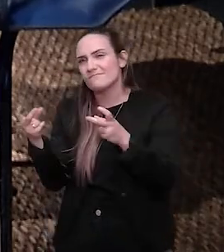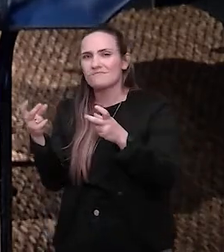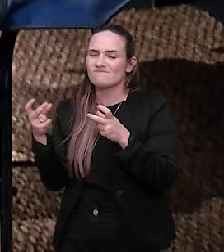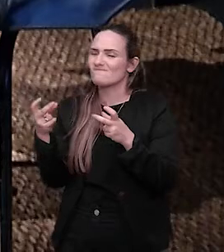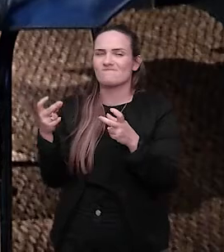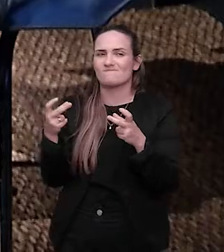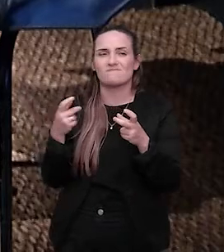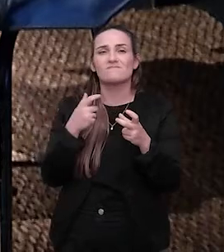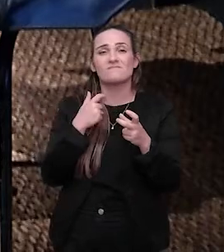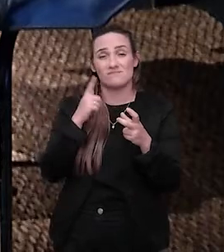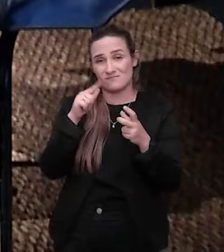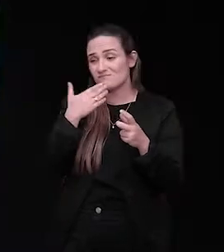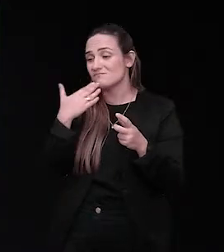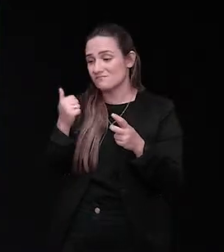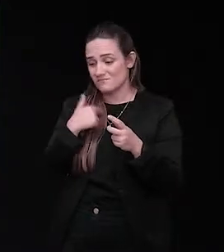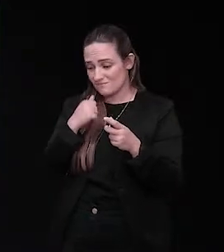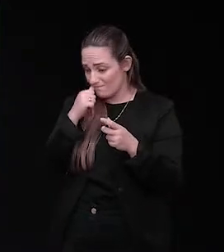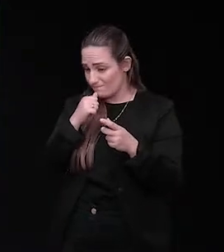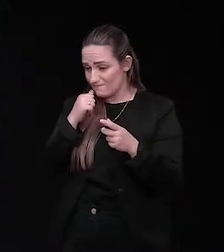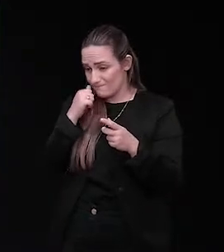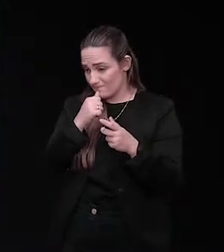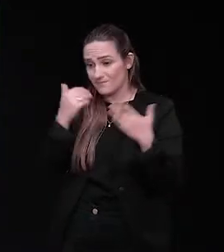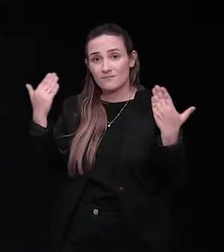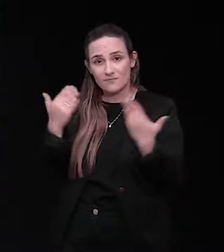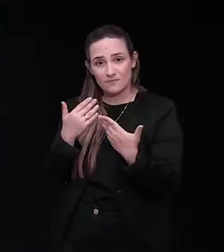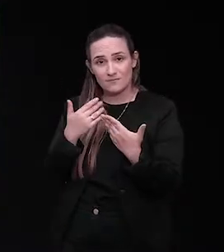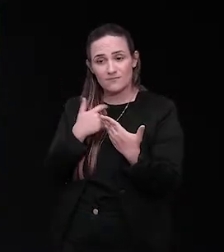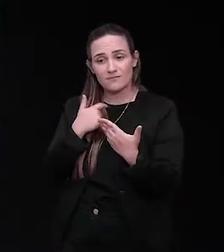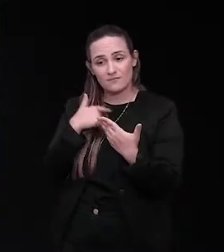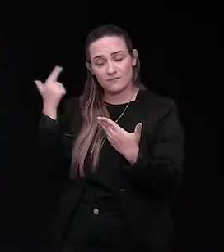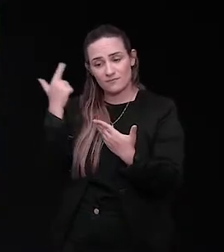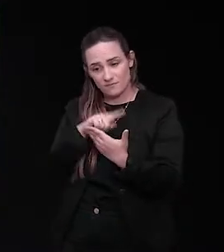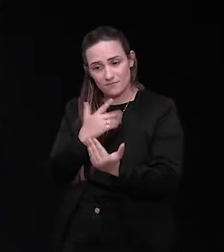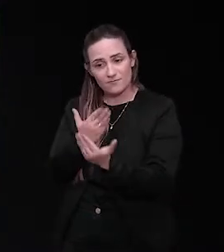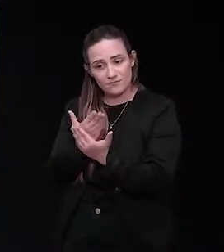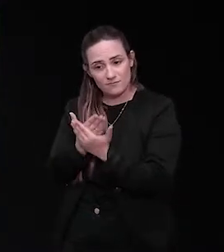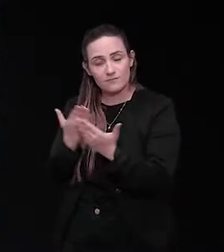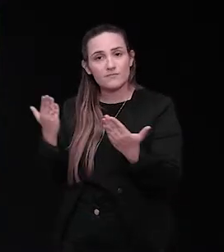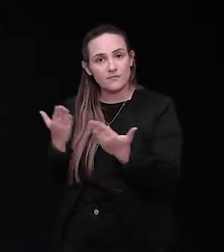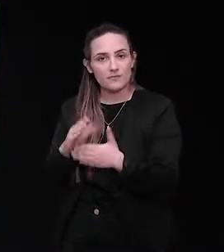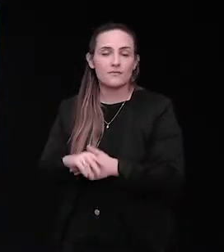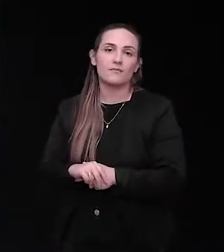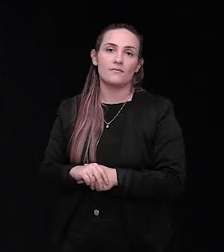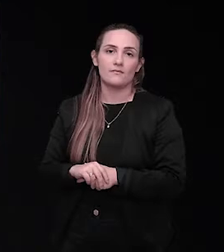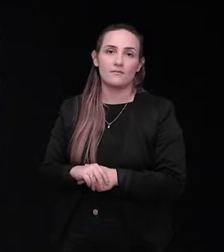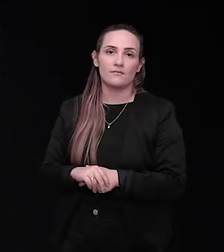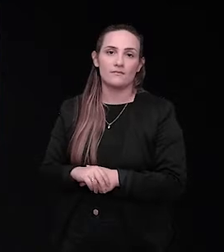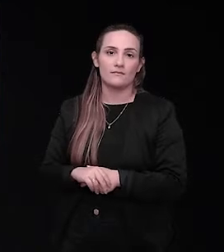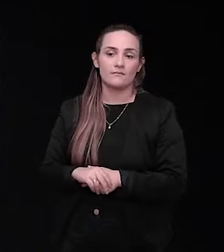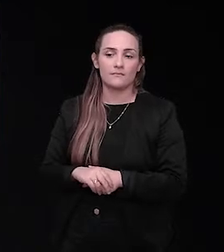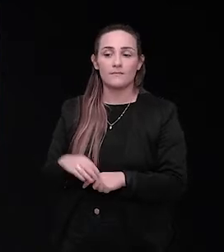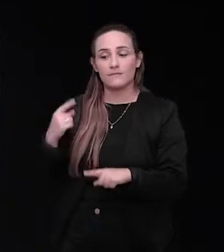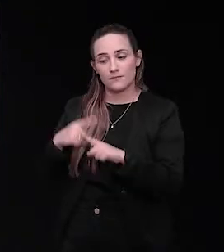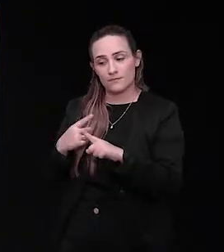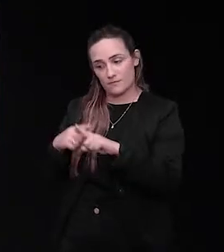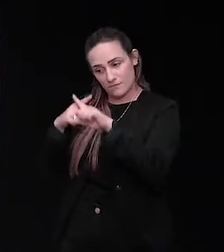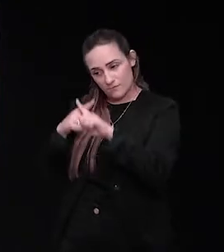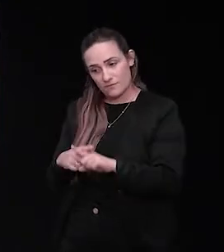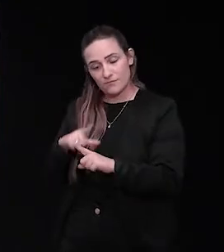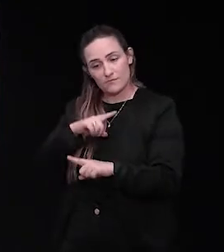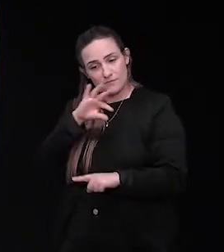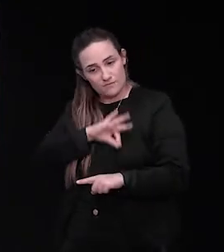encontrou um caminho para si. Então assim, eu me dediquei, eu falei assim, é melhor eu me sacrificar agora, arrumar um emprego, e na época o concurso